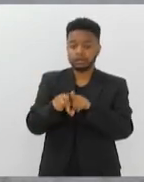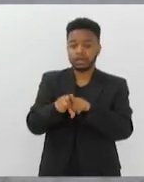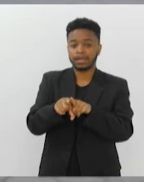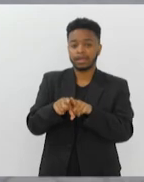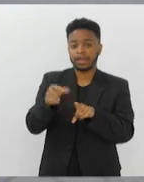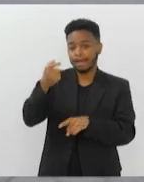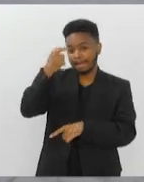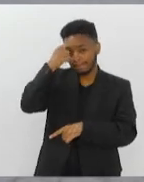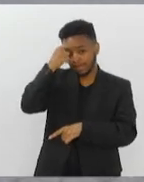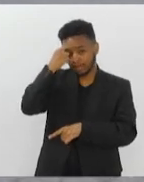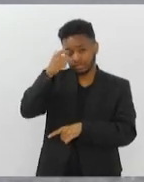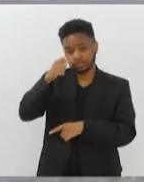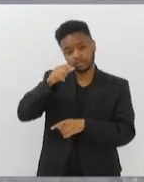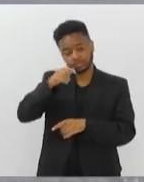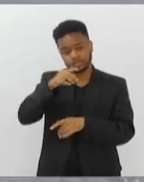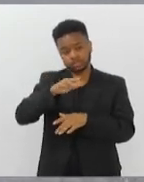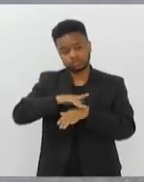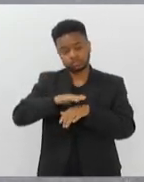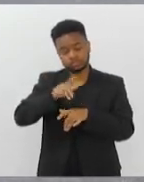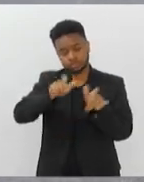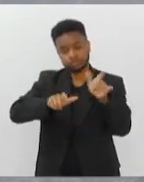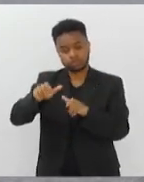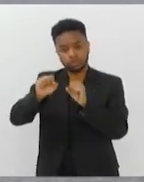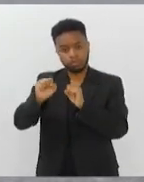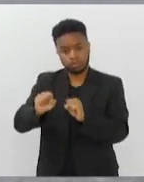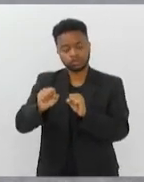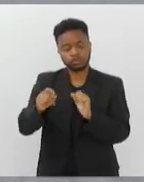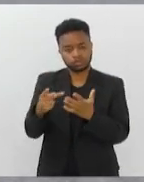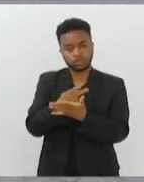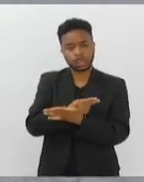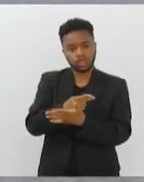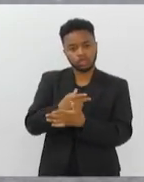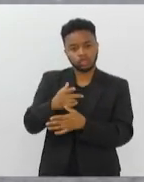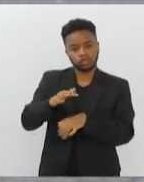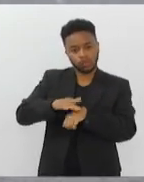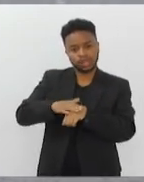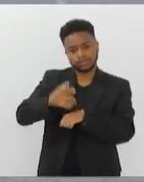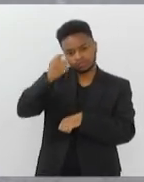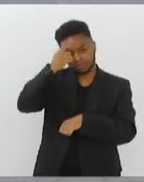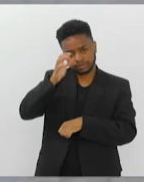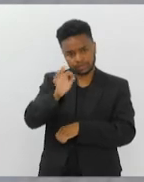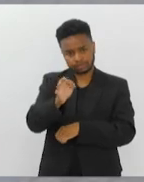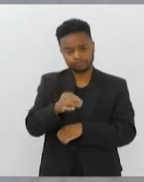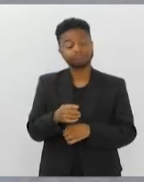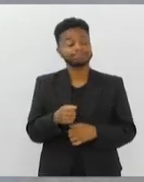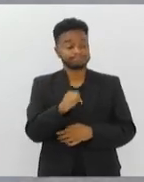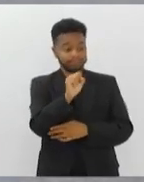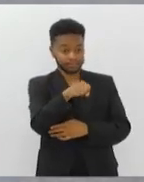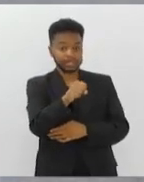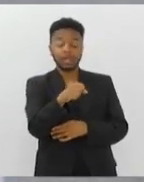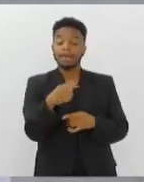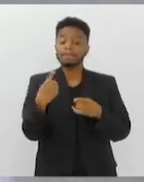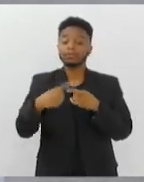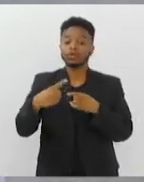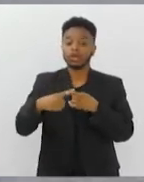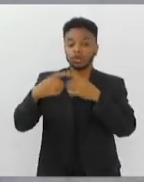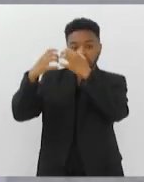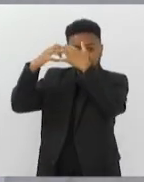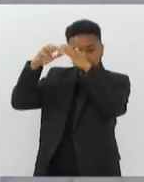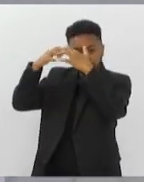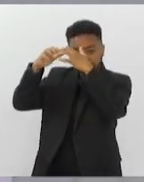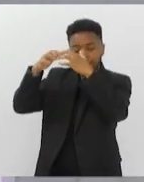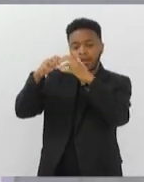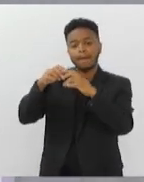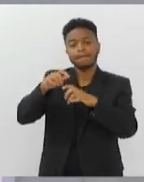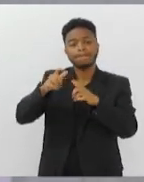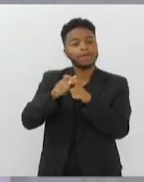pode acarretar doenças mentais às pessoas? Sim, é até um paradoxo, né? Porque o cérebro, ele é composto na sua maior parte